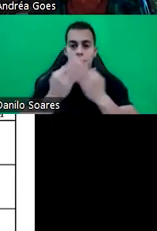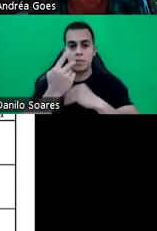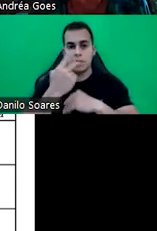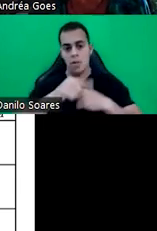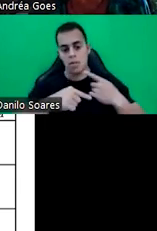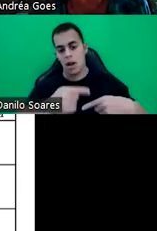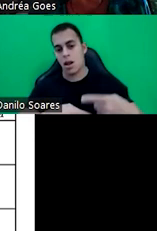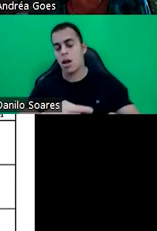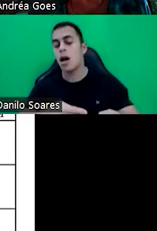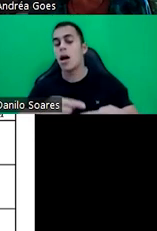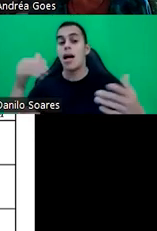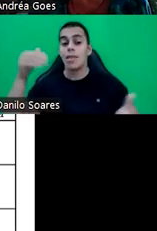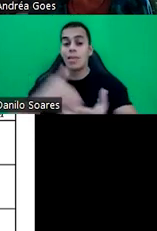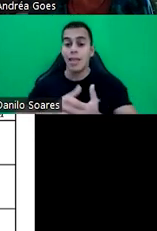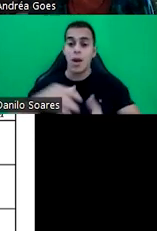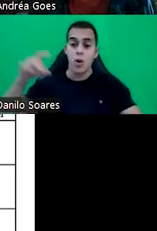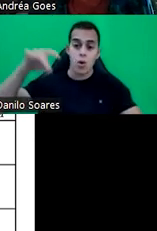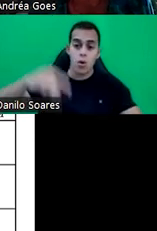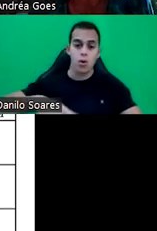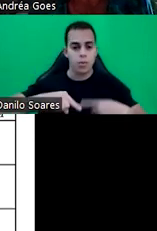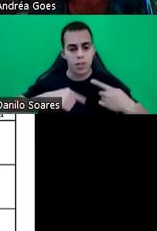embaixo, na última geração, onde a gente tem